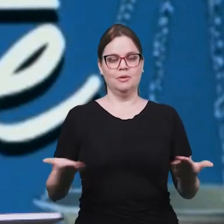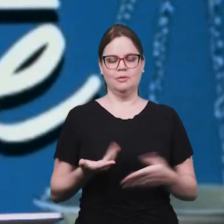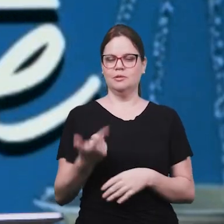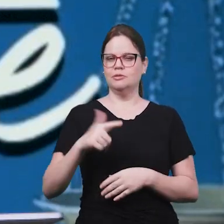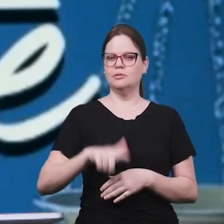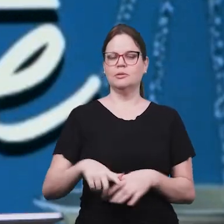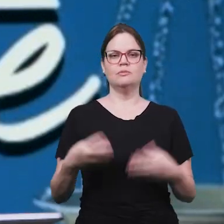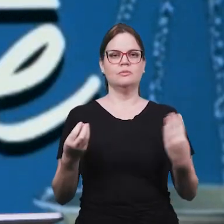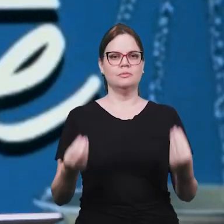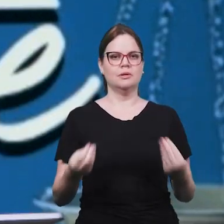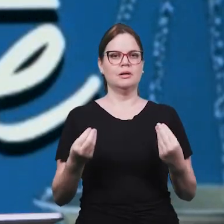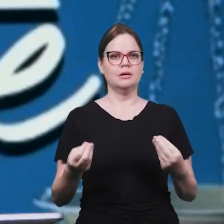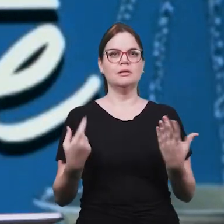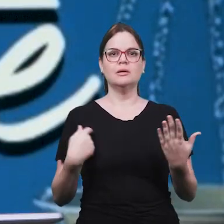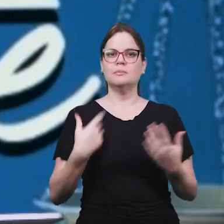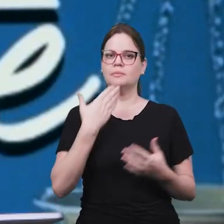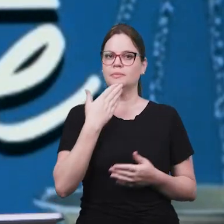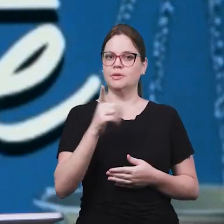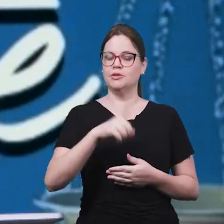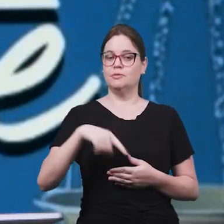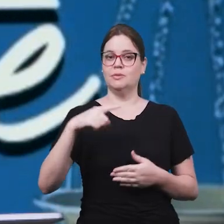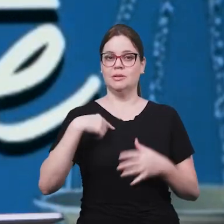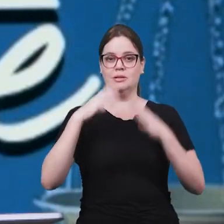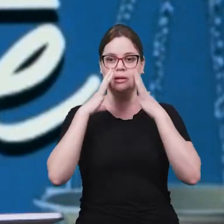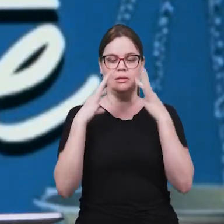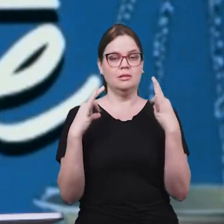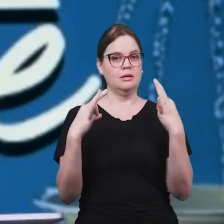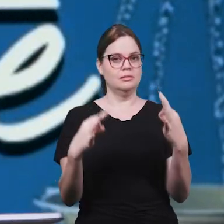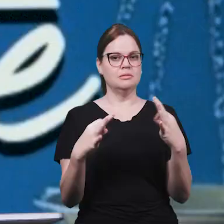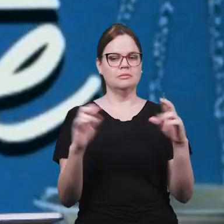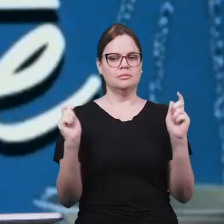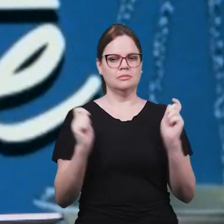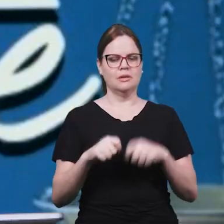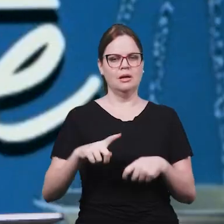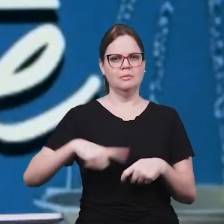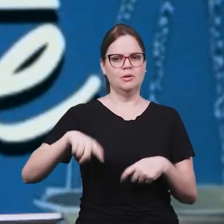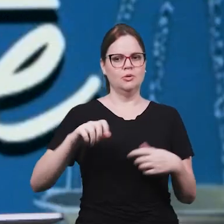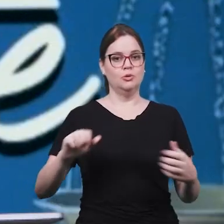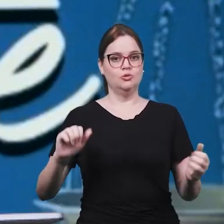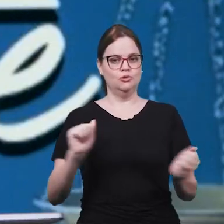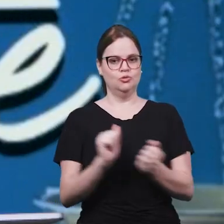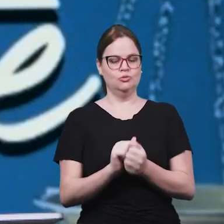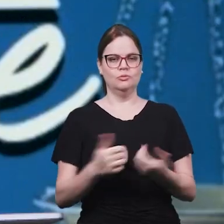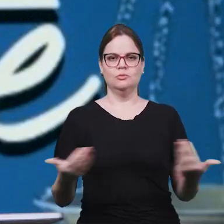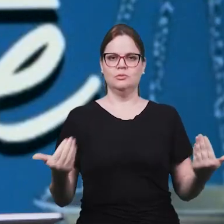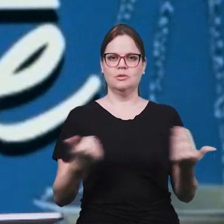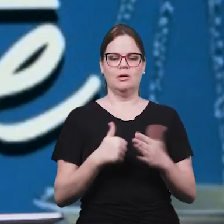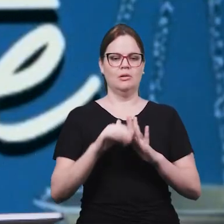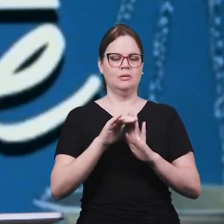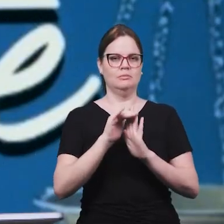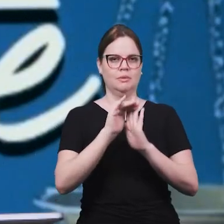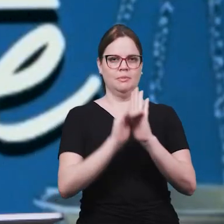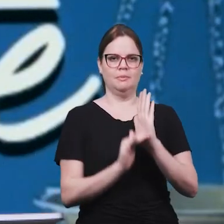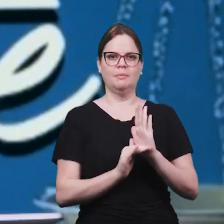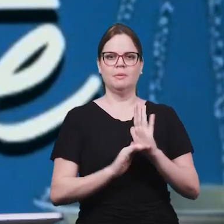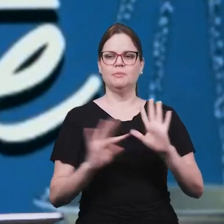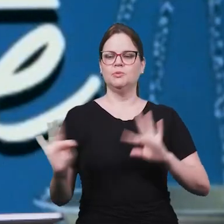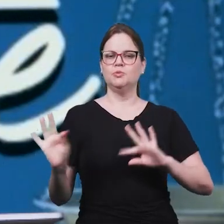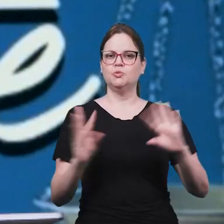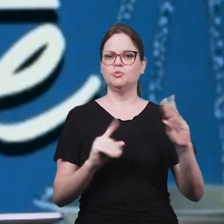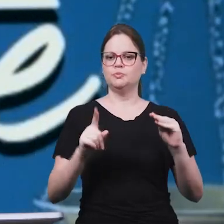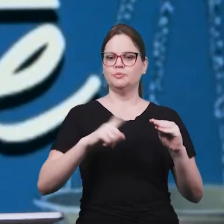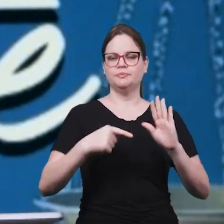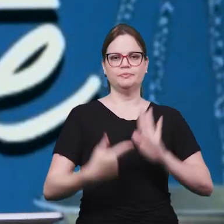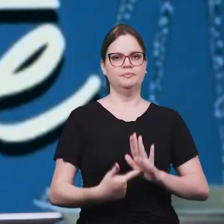para pedir aqui a sua atenção para estar conosco em mais uma programação dentro daquilo que temos